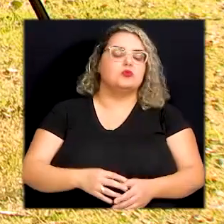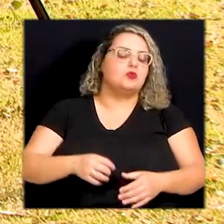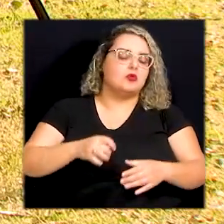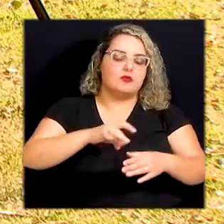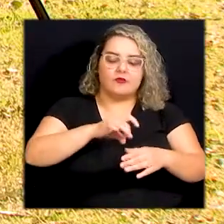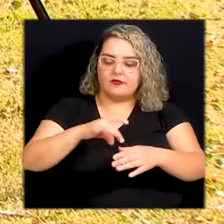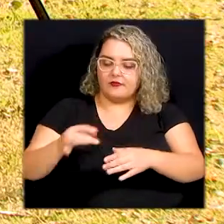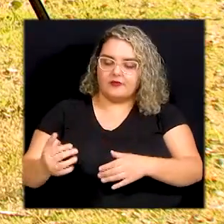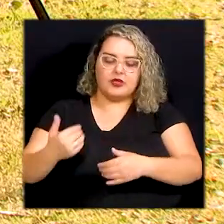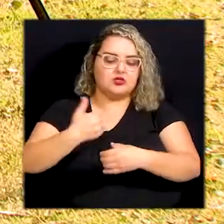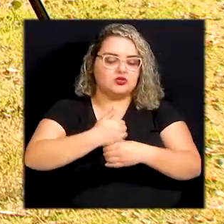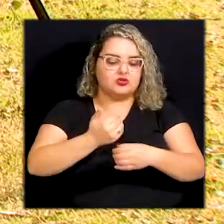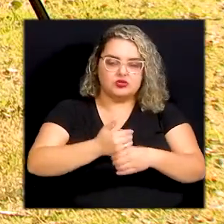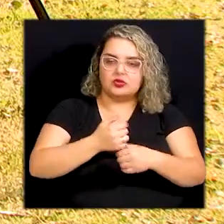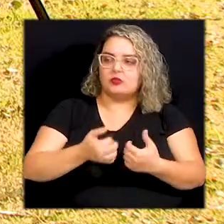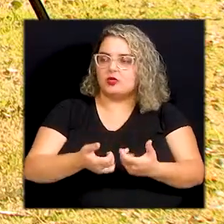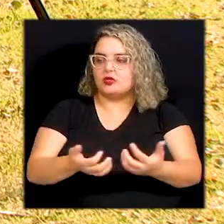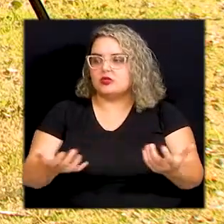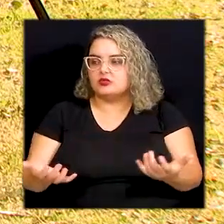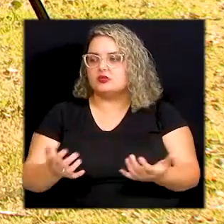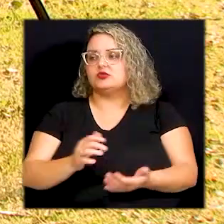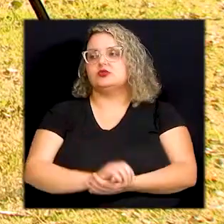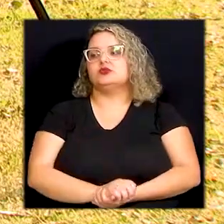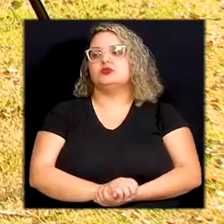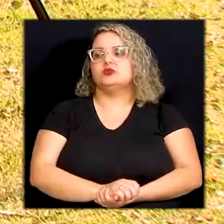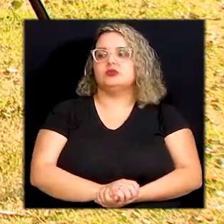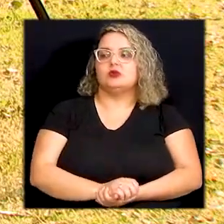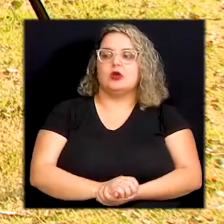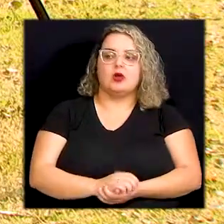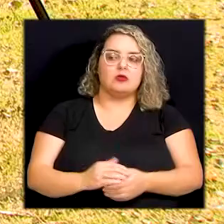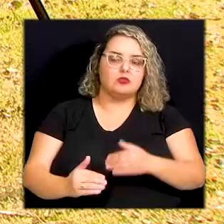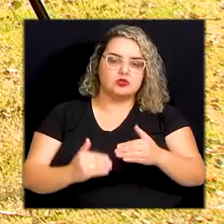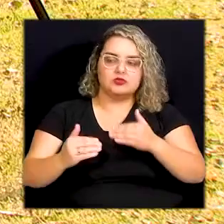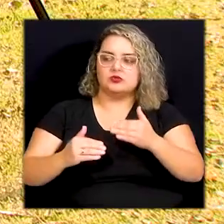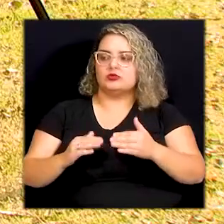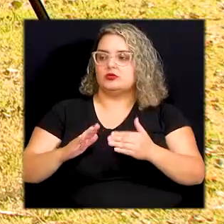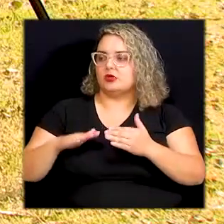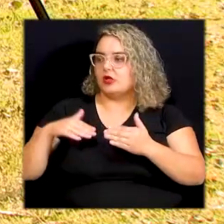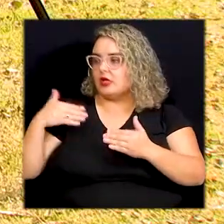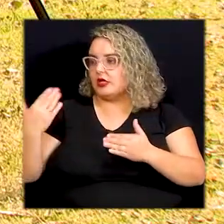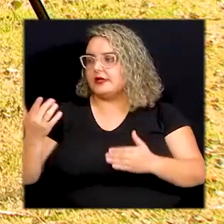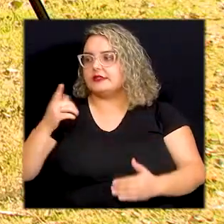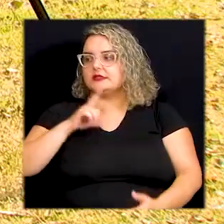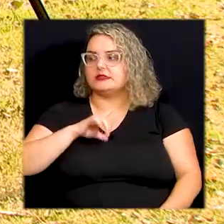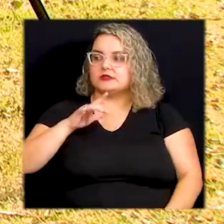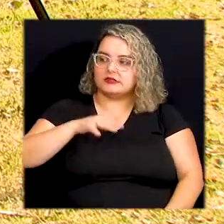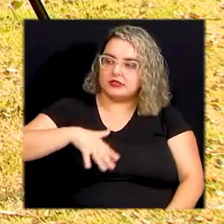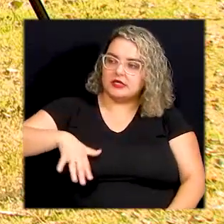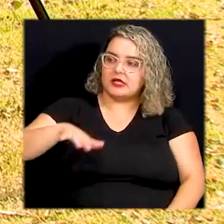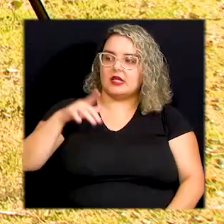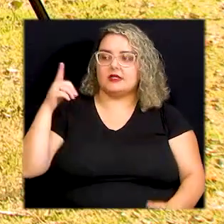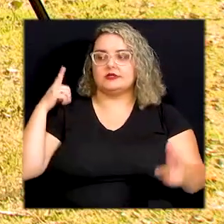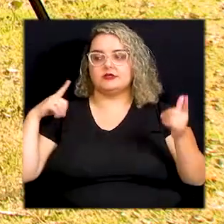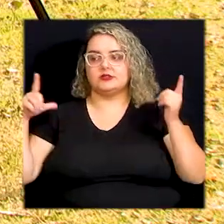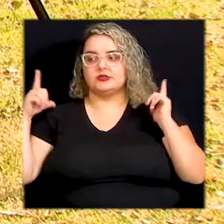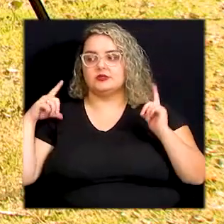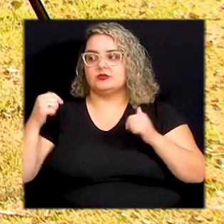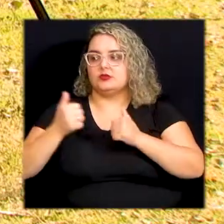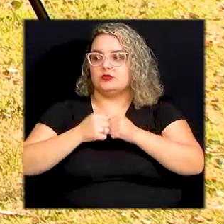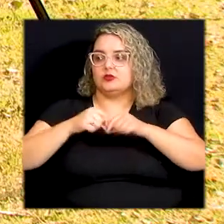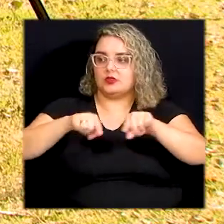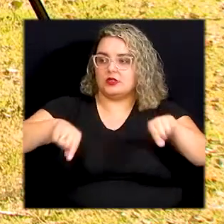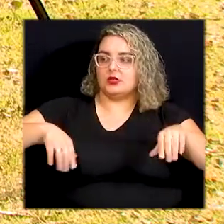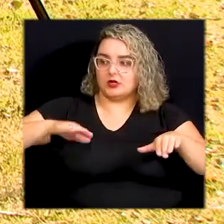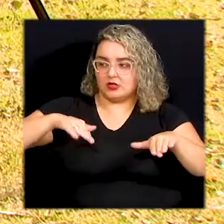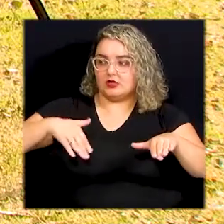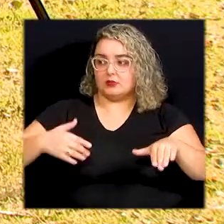verduras, legumes que tenham sido organicamente produzidos. Ali embaixo a gente tem a área de lazer perto de uma piscina, porque